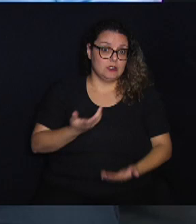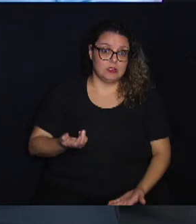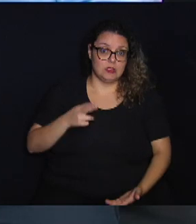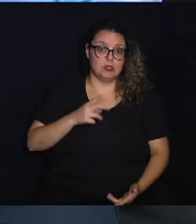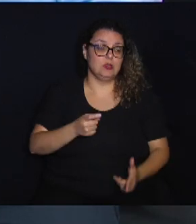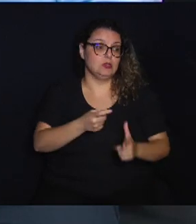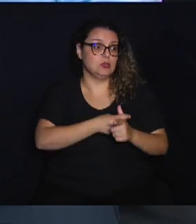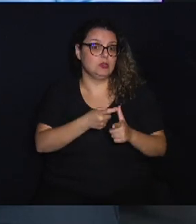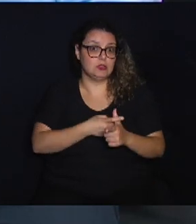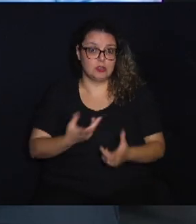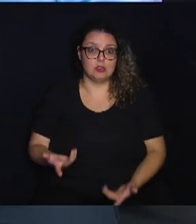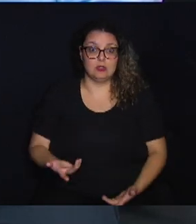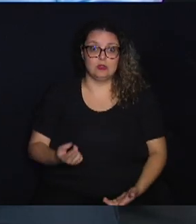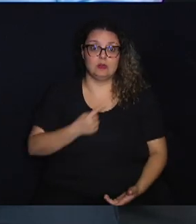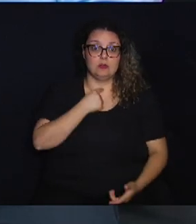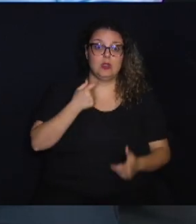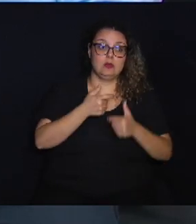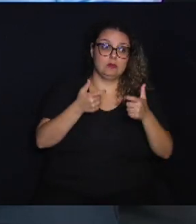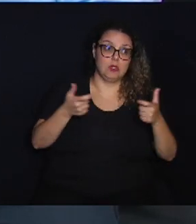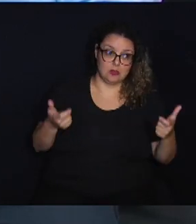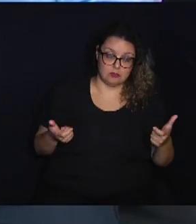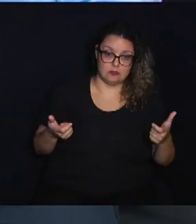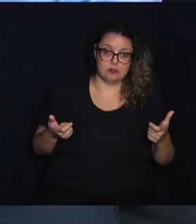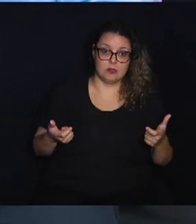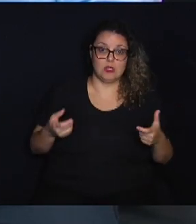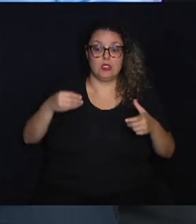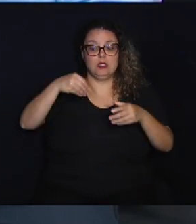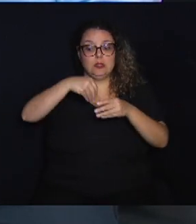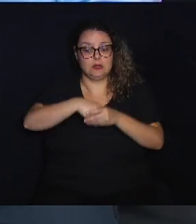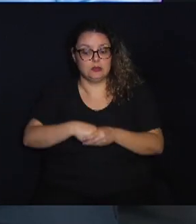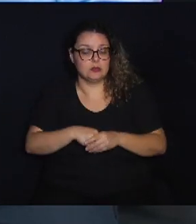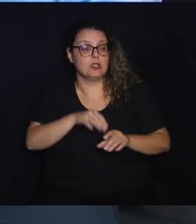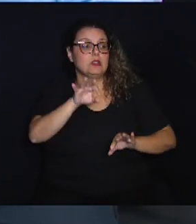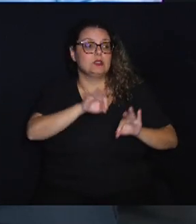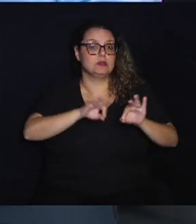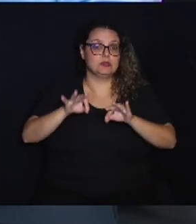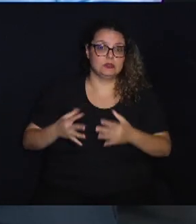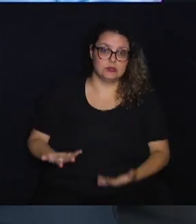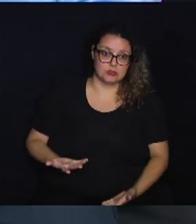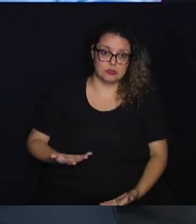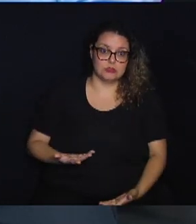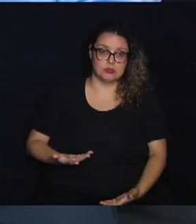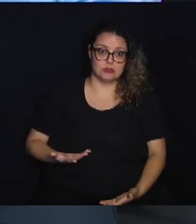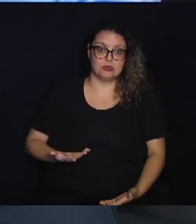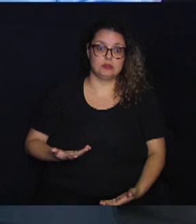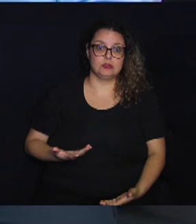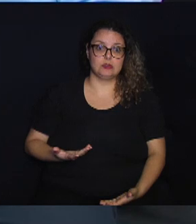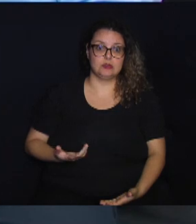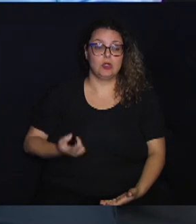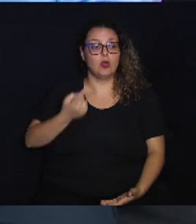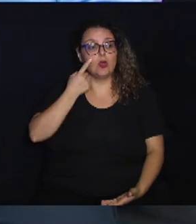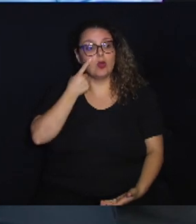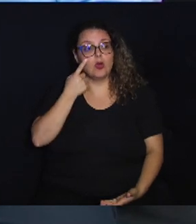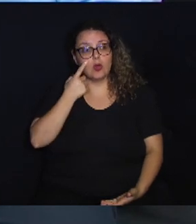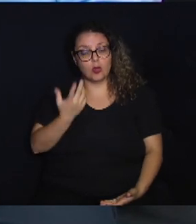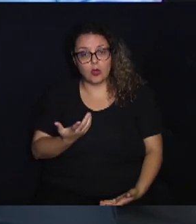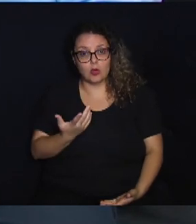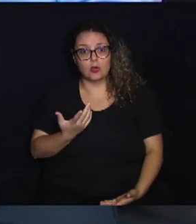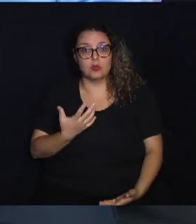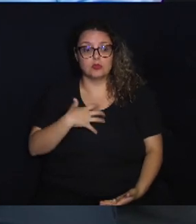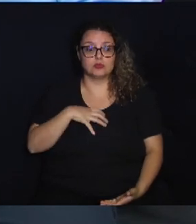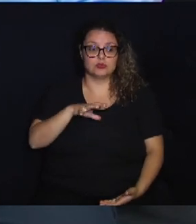dívida, né, de médio e longo prazo. Então, dentro desse planejamento, né, dentro desse plano, olhe a sua